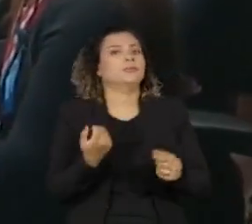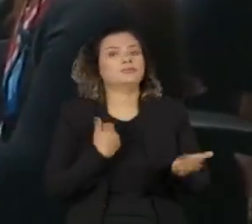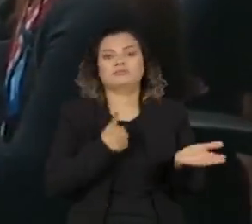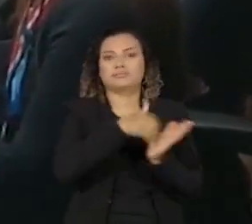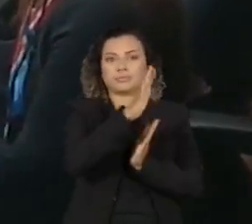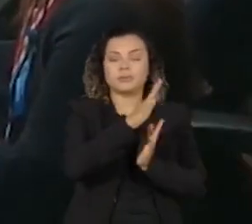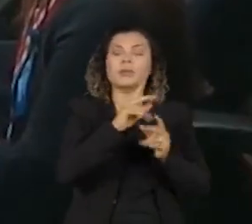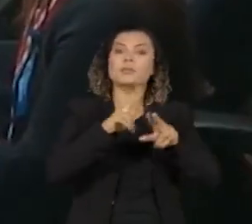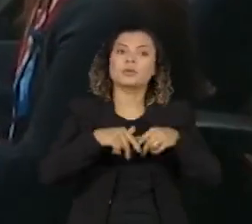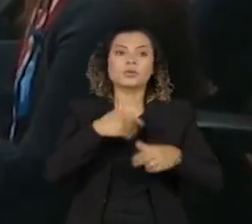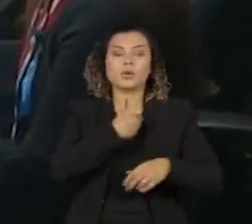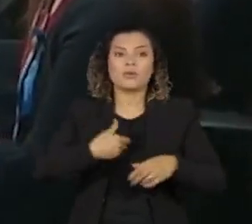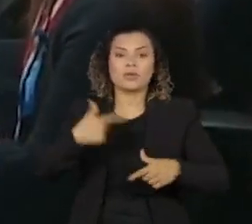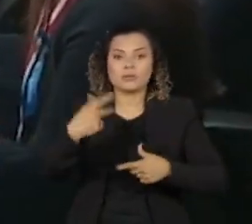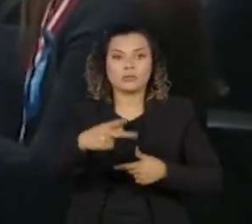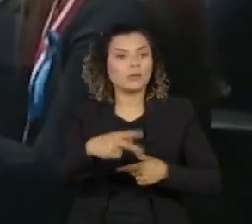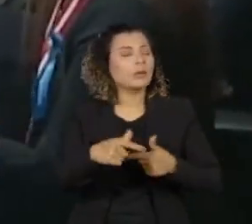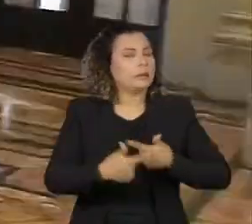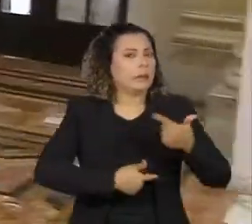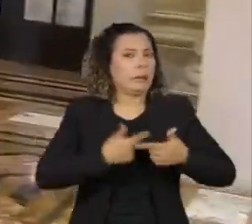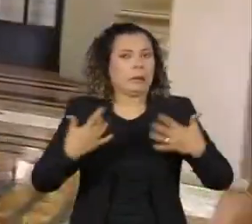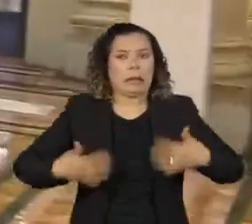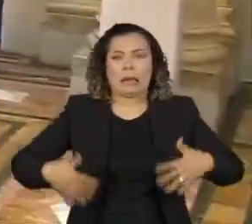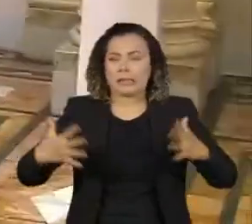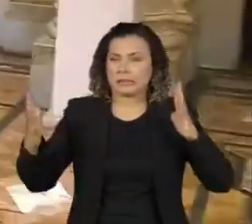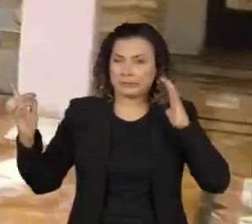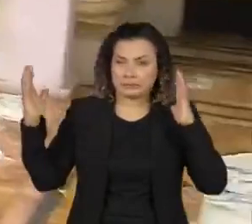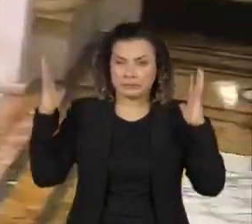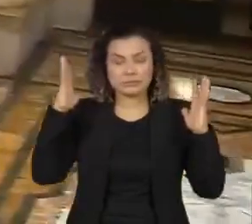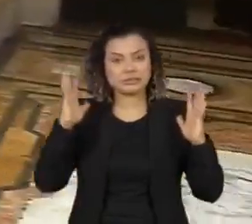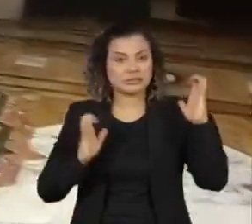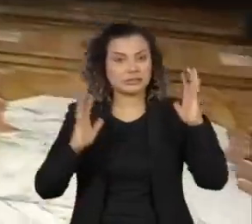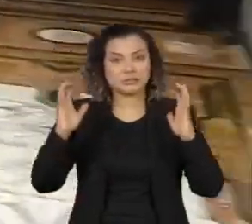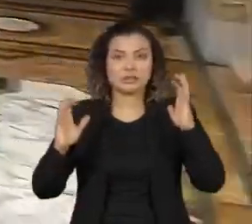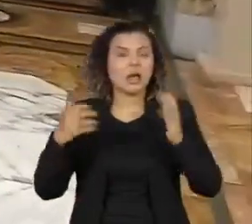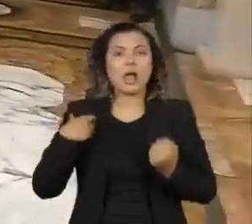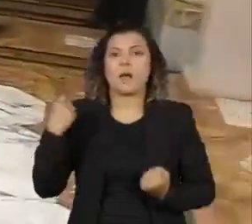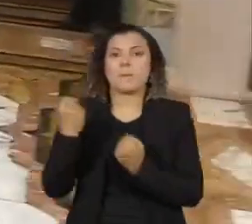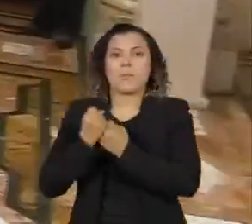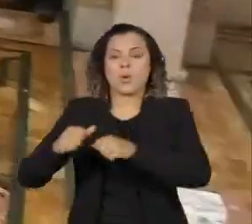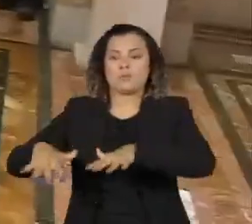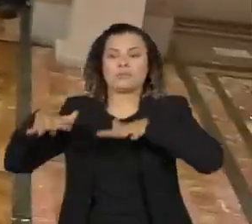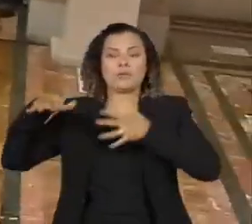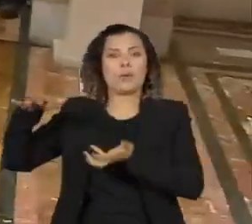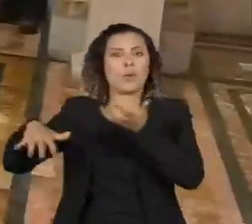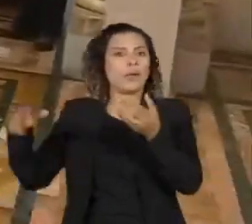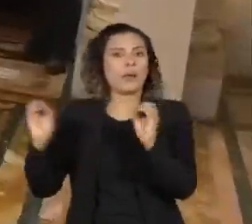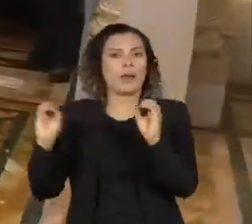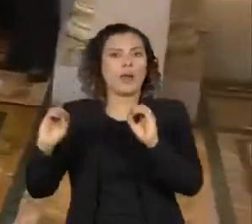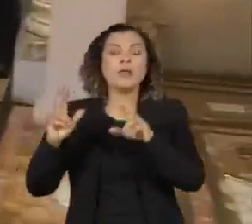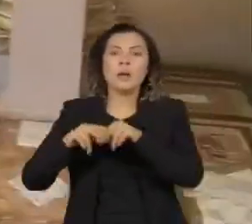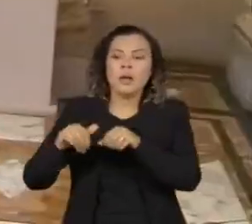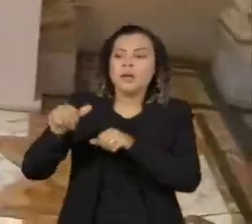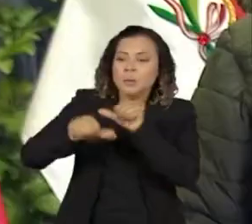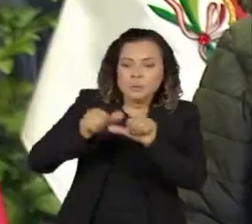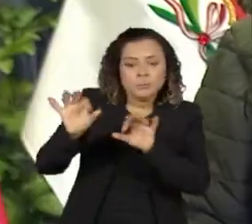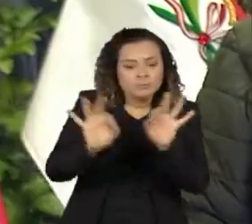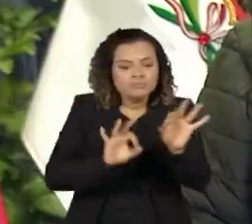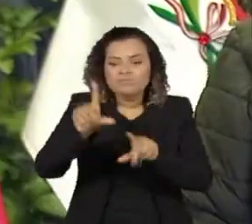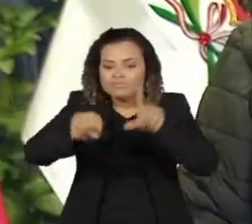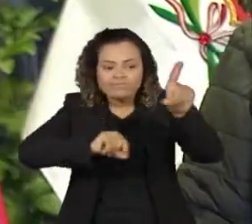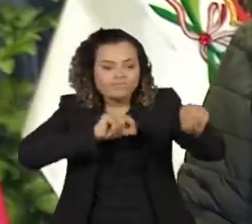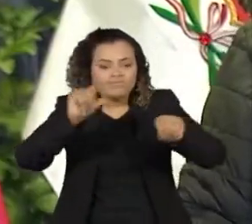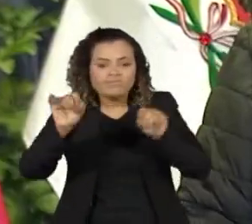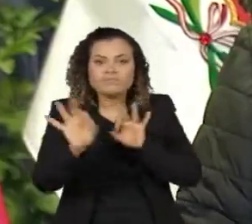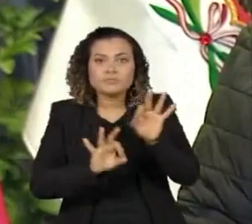governo de Castilho foi tumultuado desde o começo ele não tinha o apoio do congresso e mudou o gabinete diversas vezes